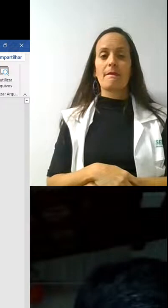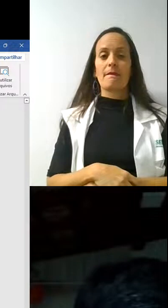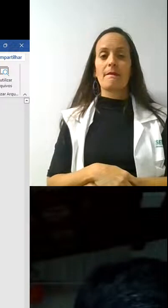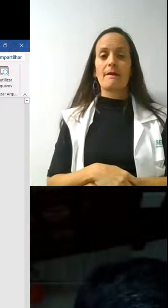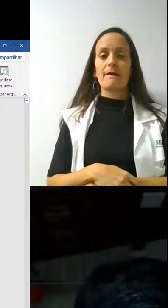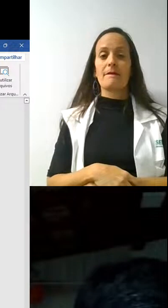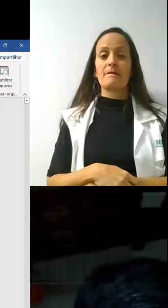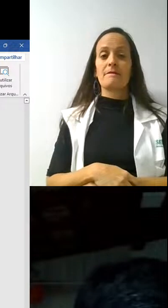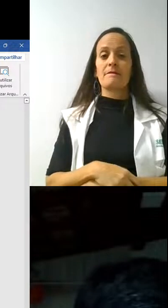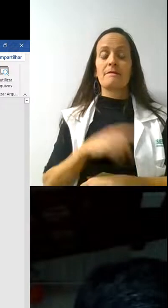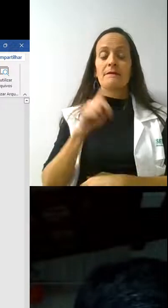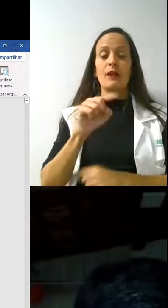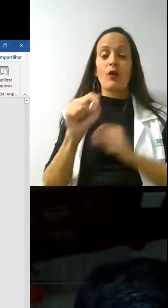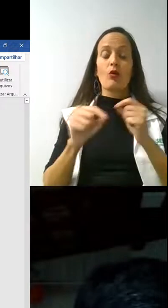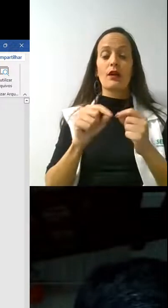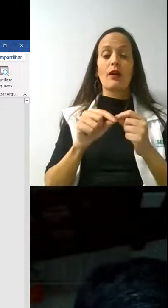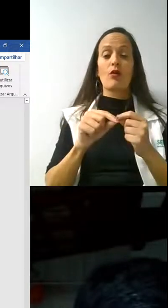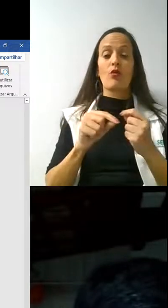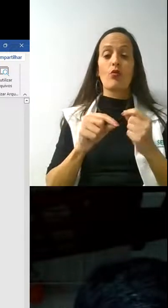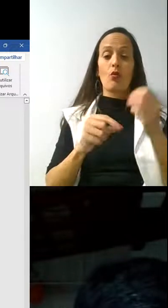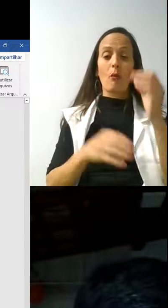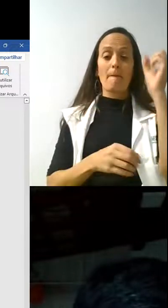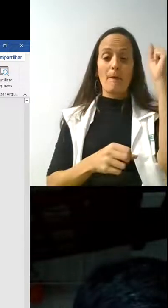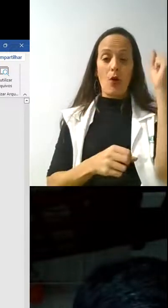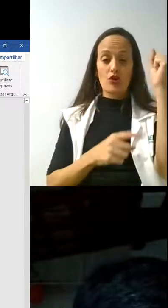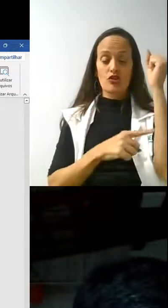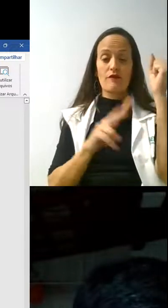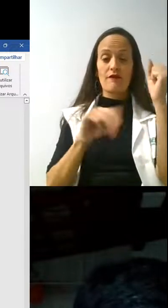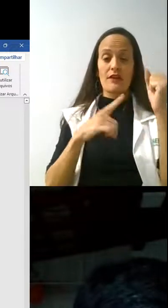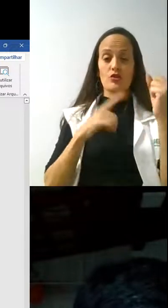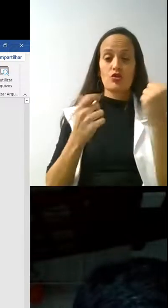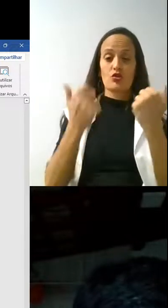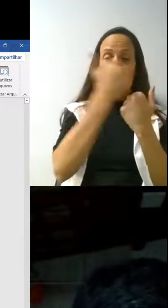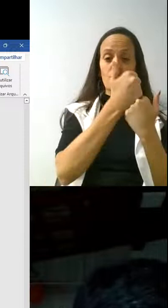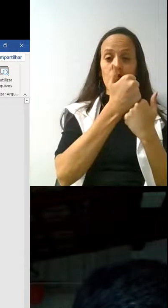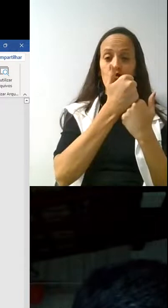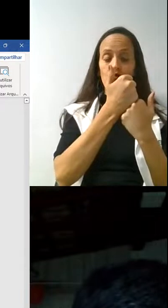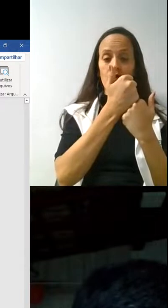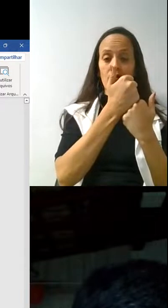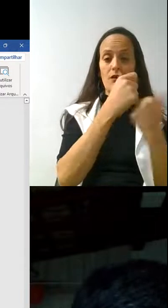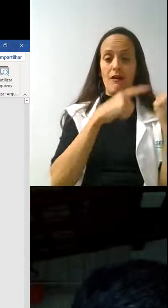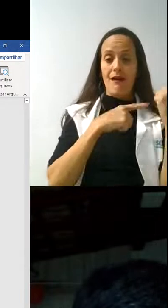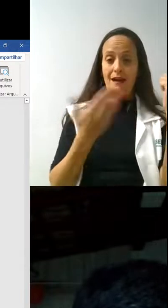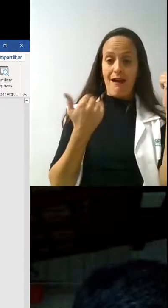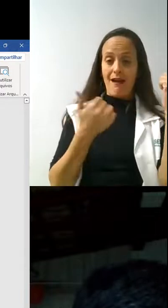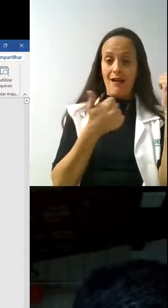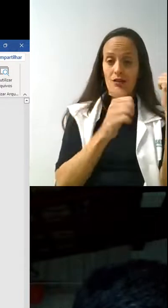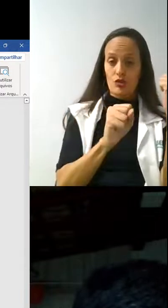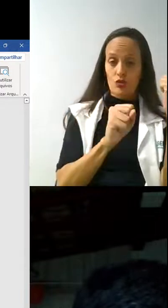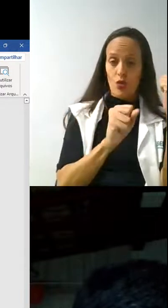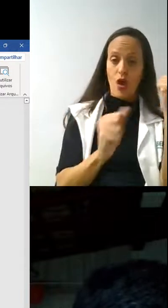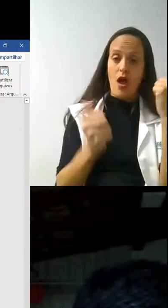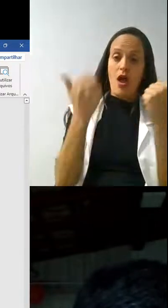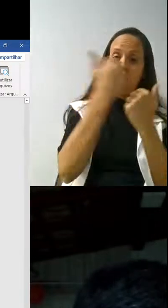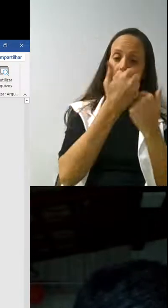é o 23, que é o que vai ser substituído, né? Você vai substituir o 18 pelo poste